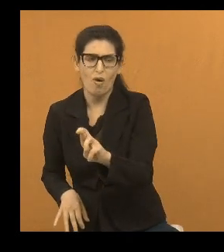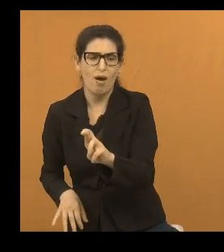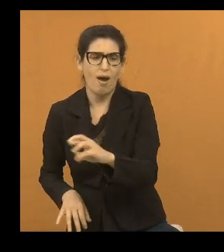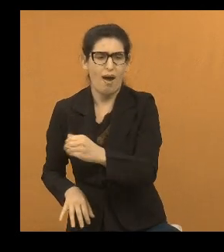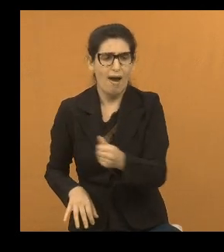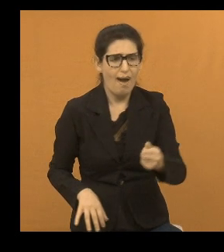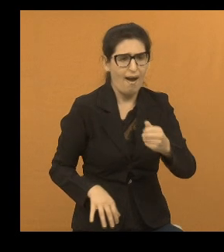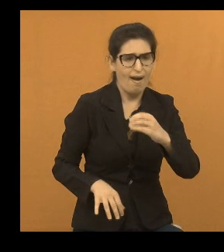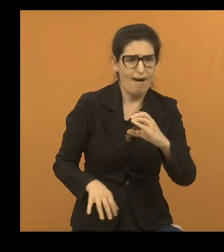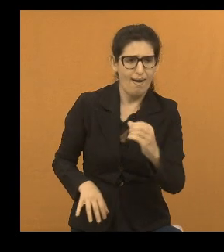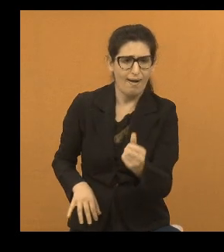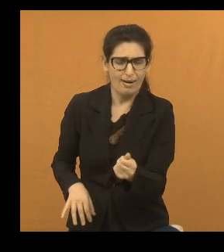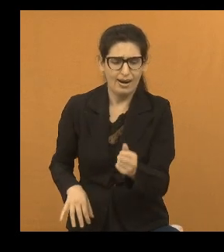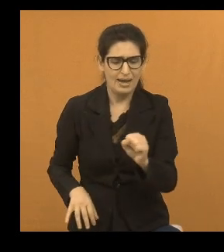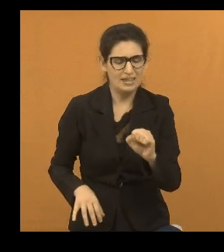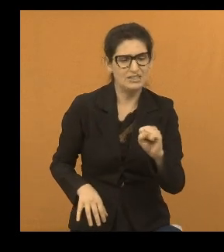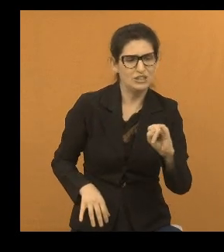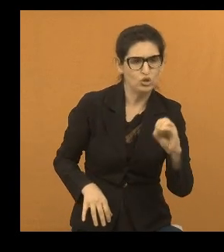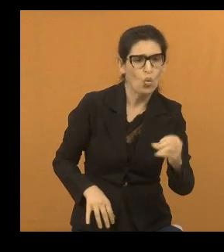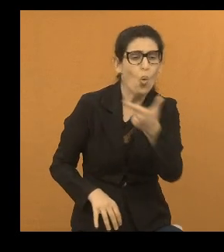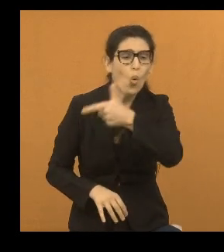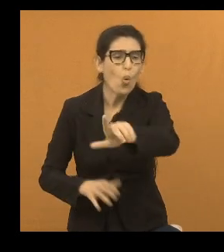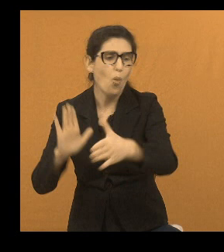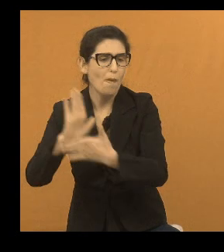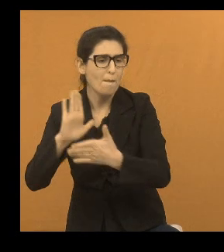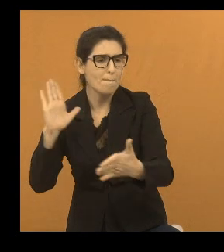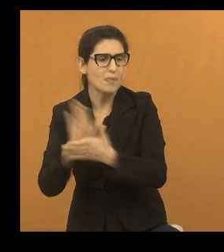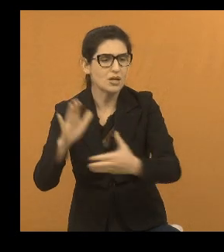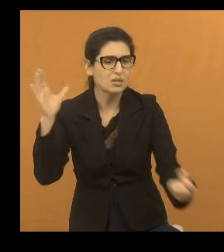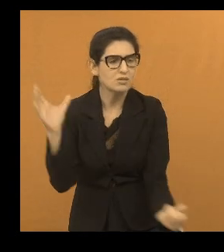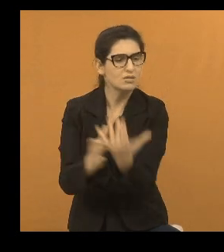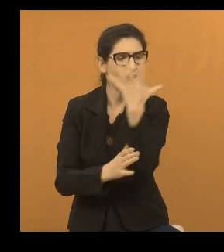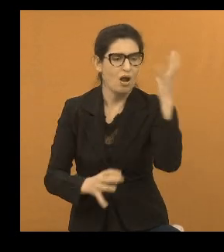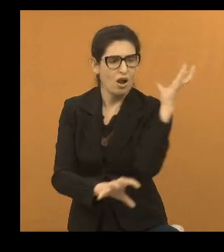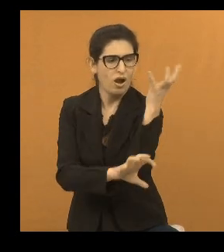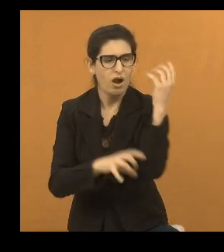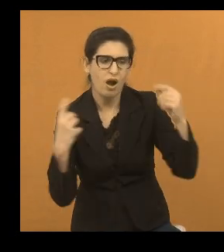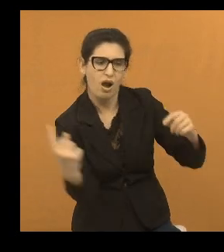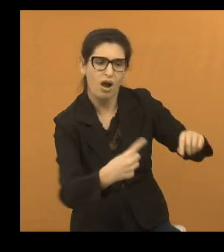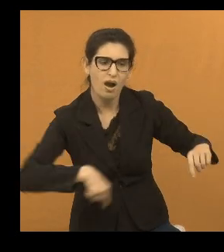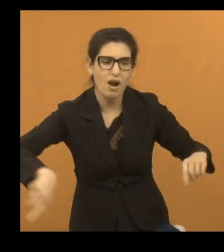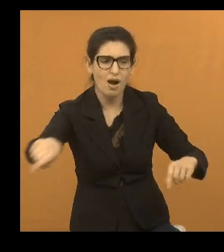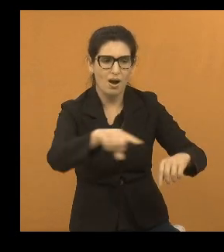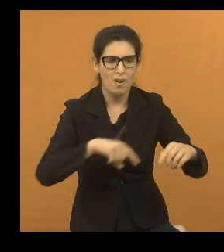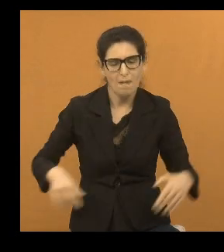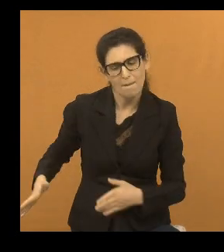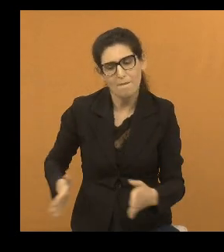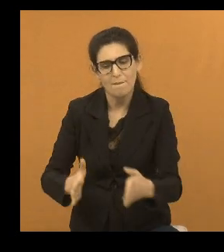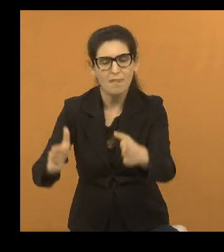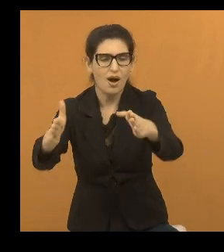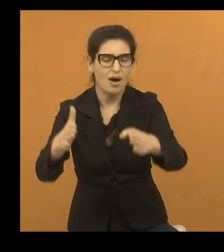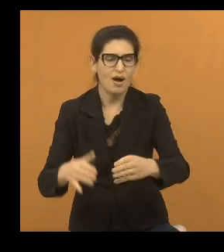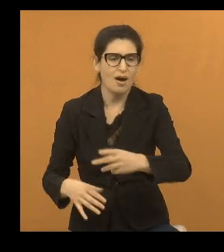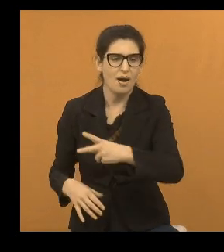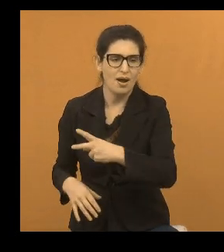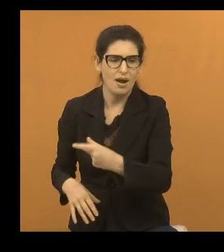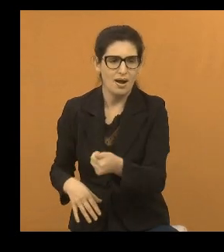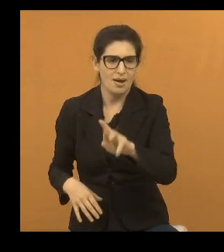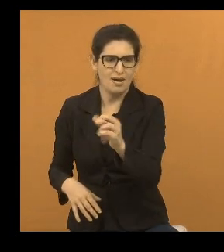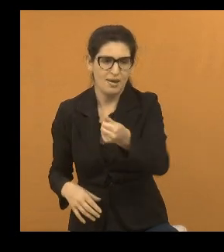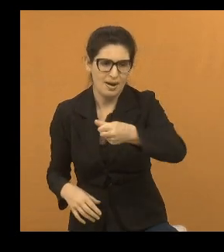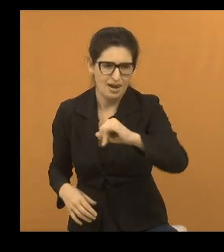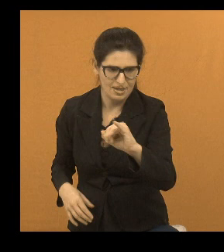proposta é a criação do Parque Linear do Rio Paraíba do Sul. Nessas imagens, a